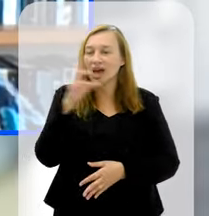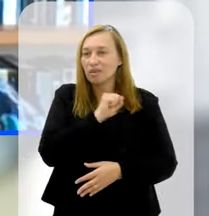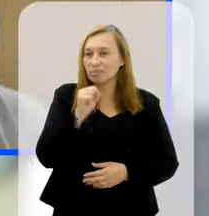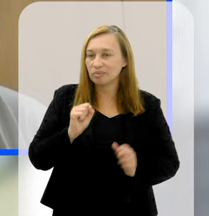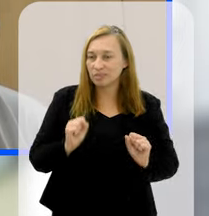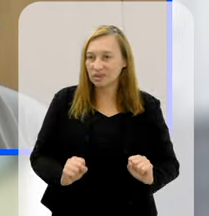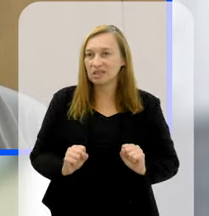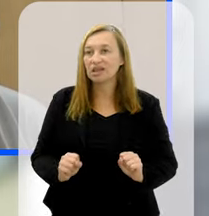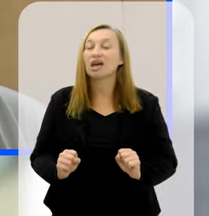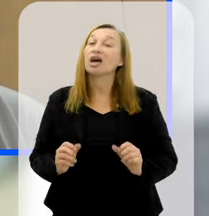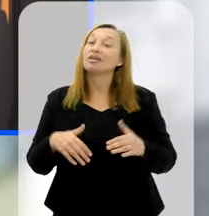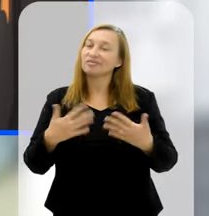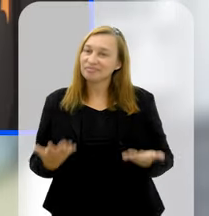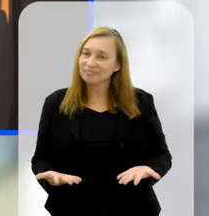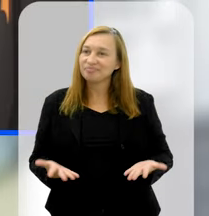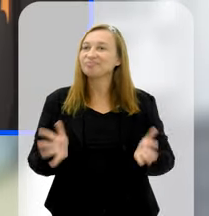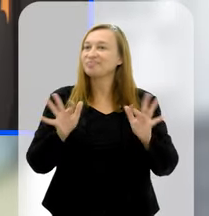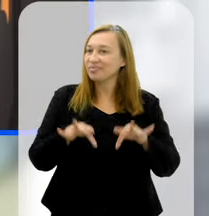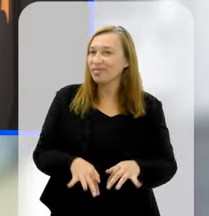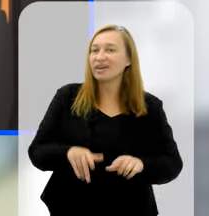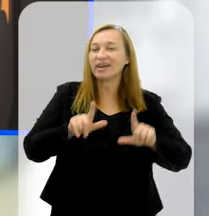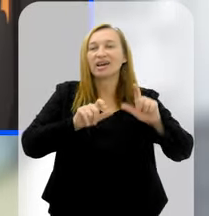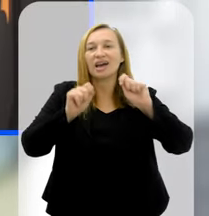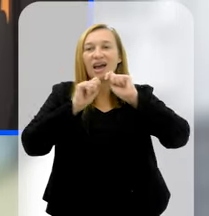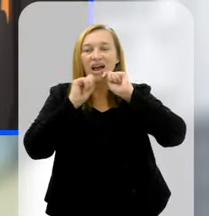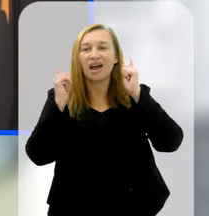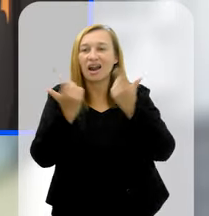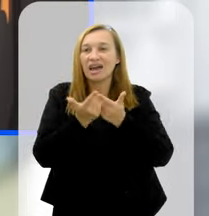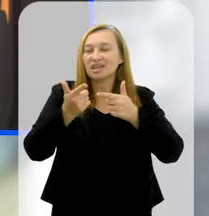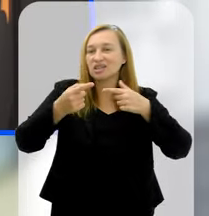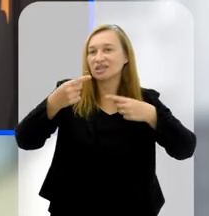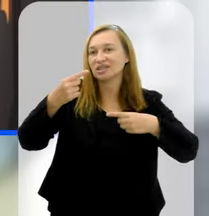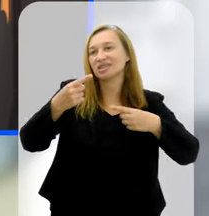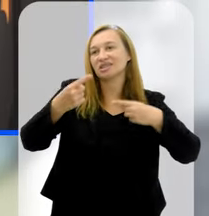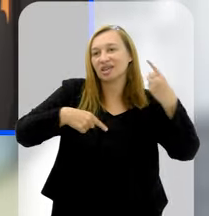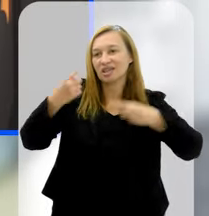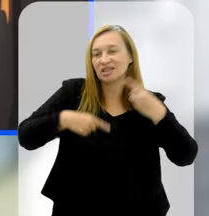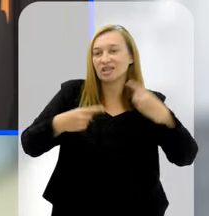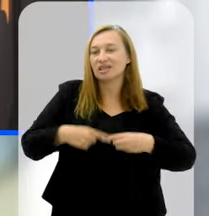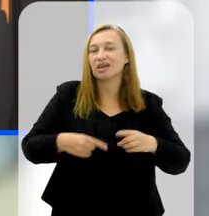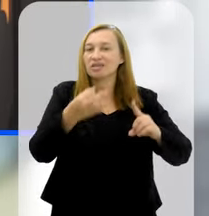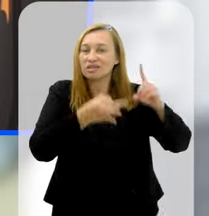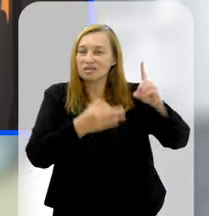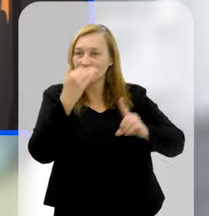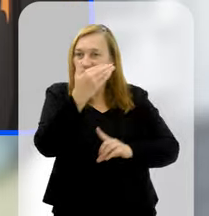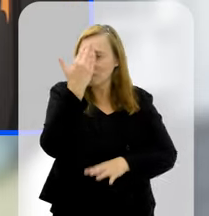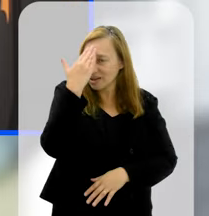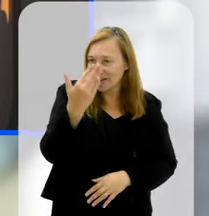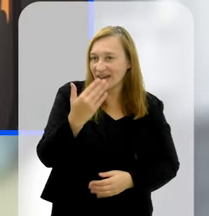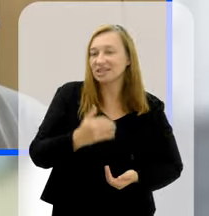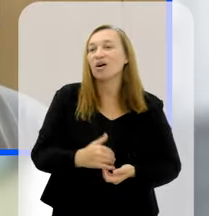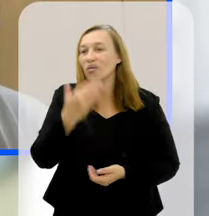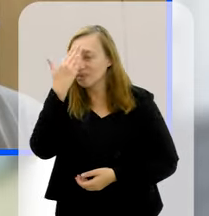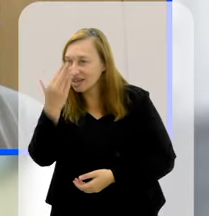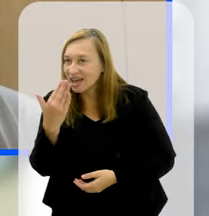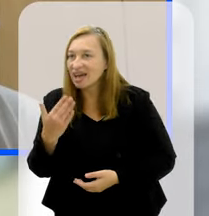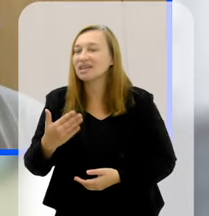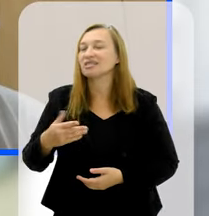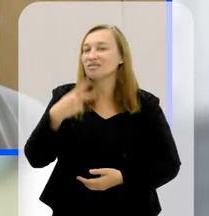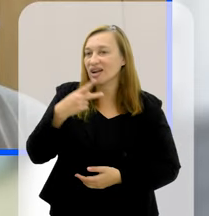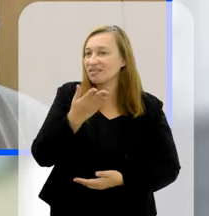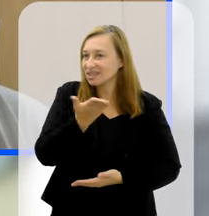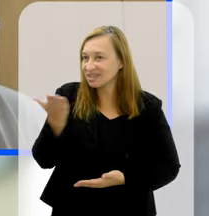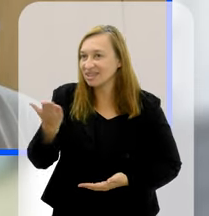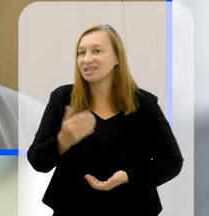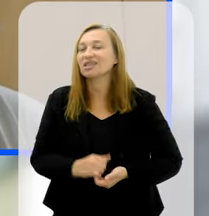rápido possível. Tá certo. Chegamos ao fim de mais um Alerj Debate. Desembargadora, muito obrigado pela sua participação. Muito obrigada, foi